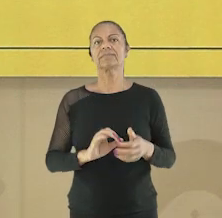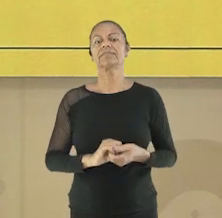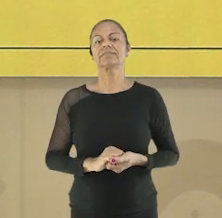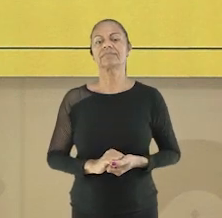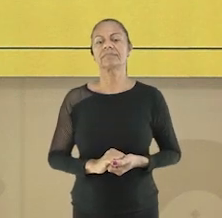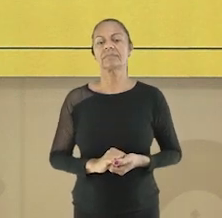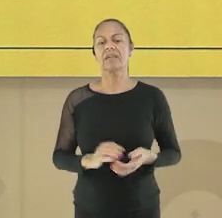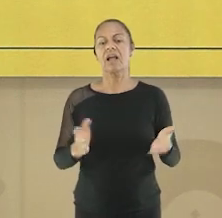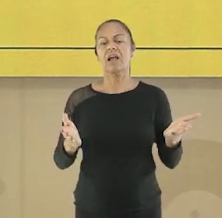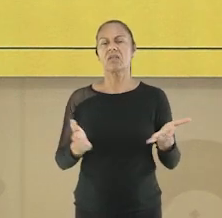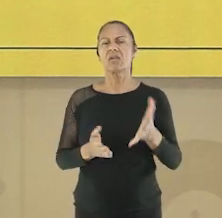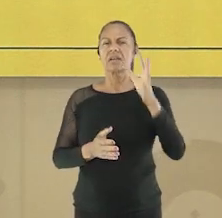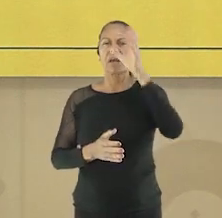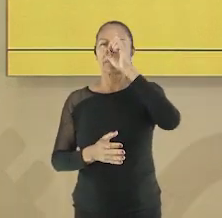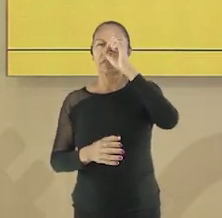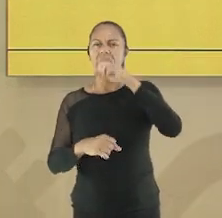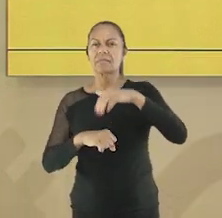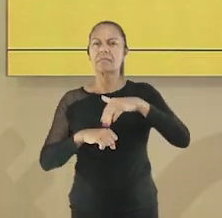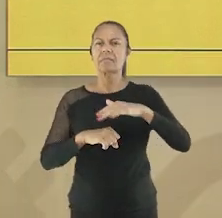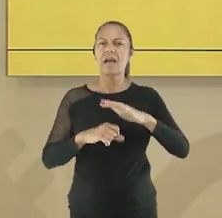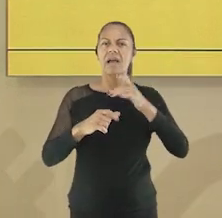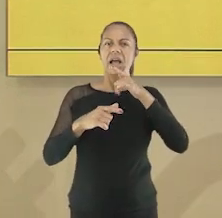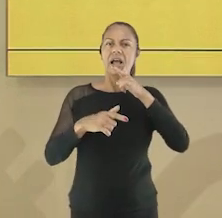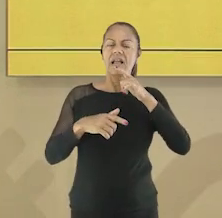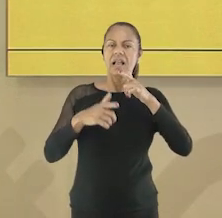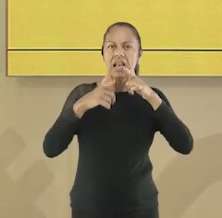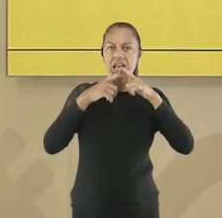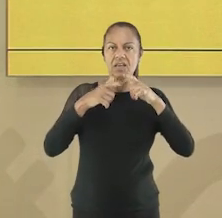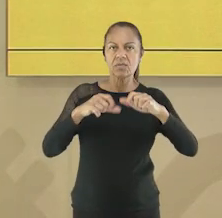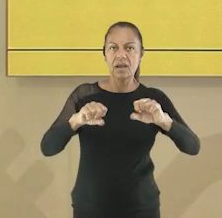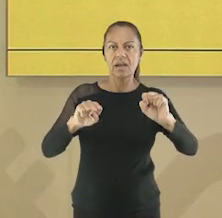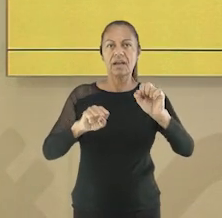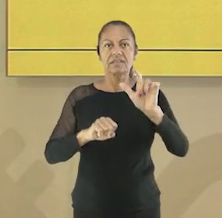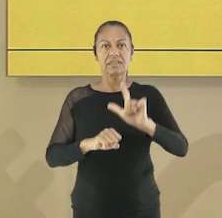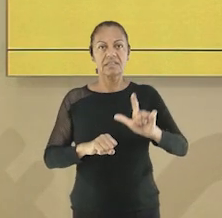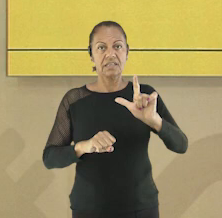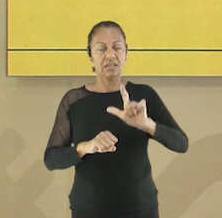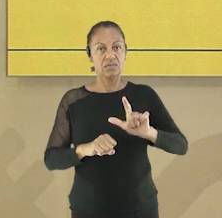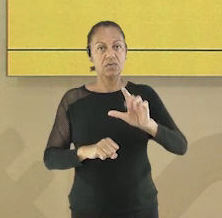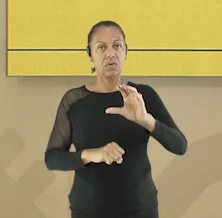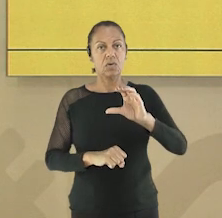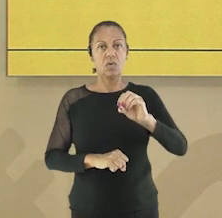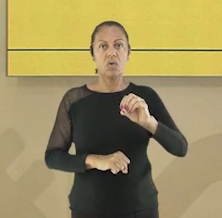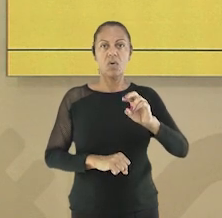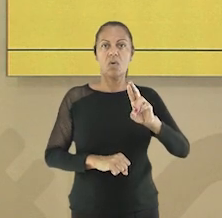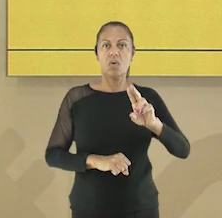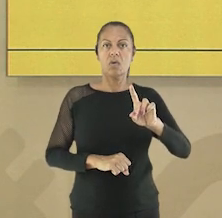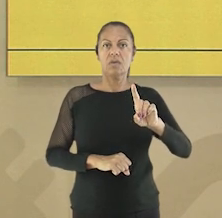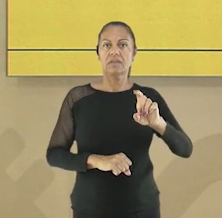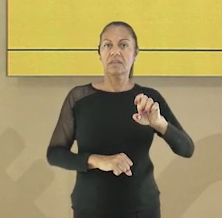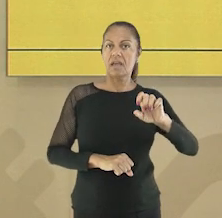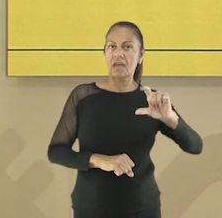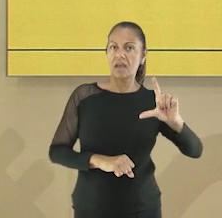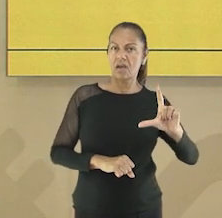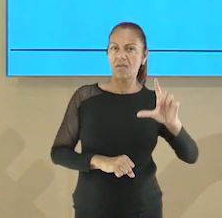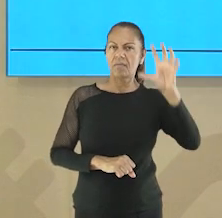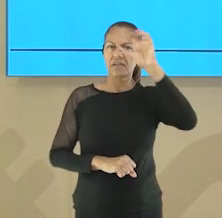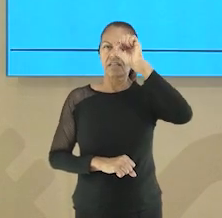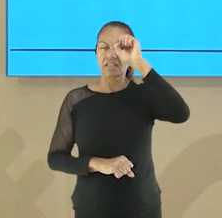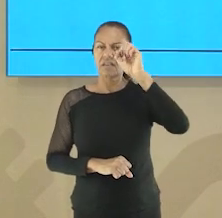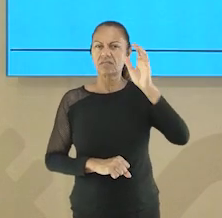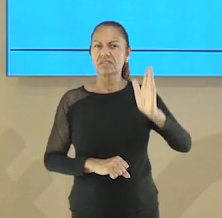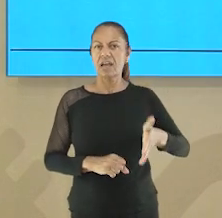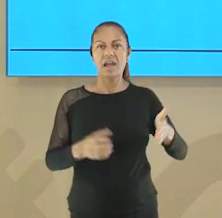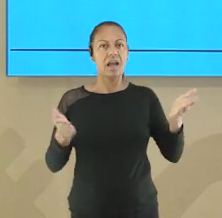remeto-lhe, aí sim estaria errado. E agora que aprendemos mais sobre linguagem, cultura, literatura de cordel e colocação